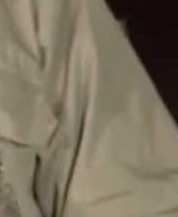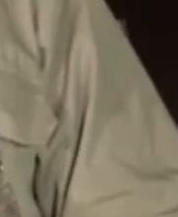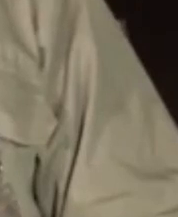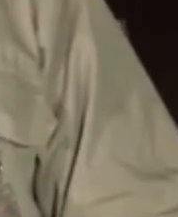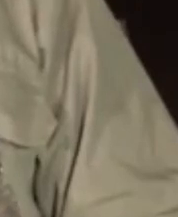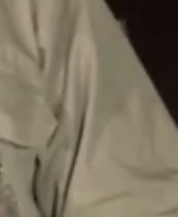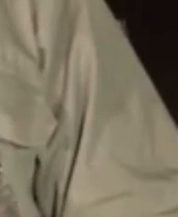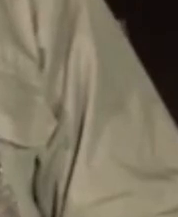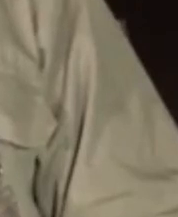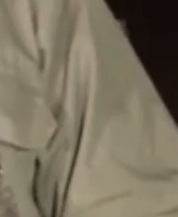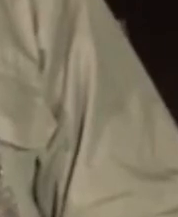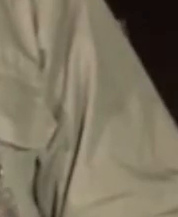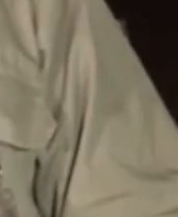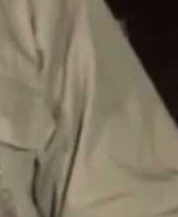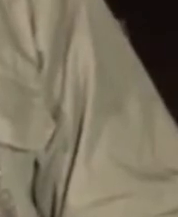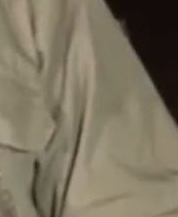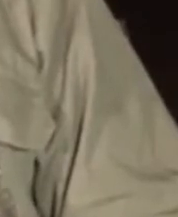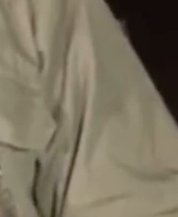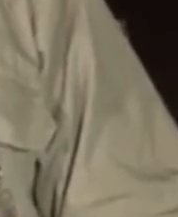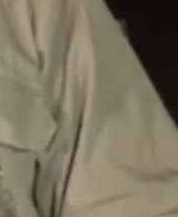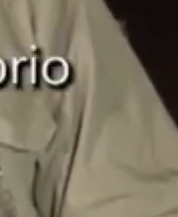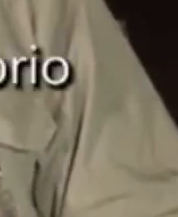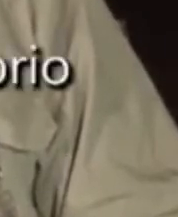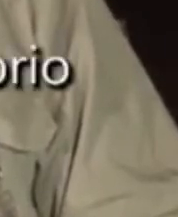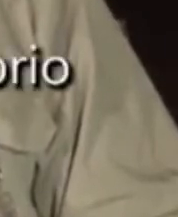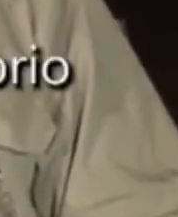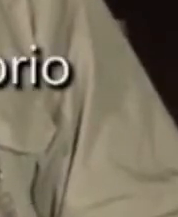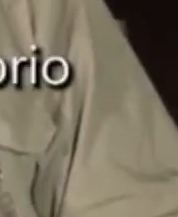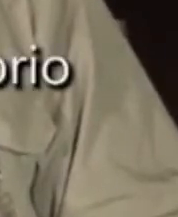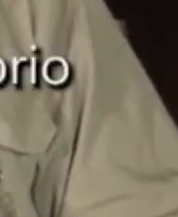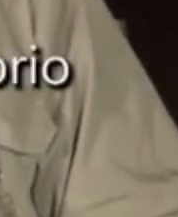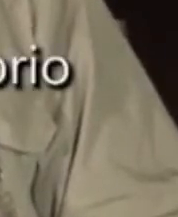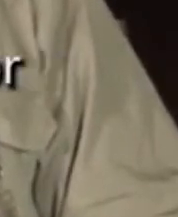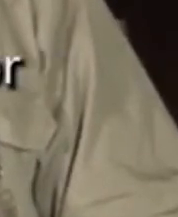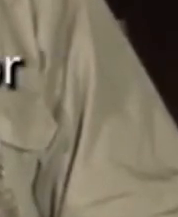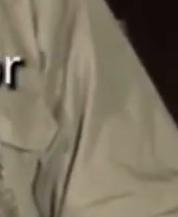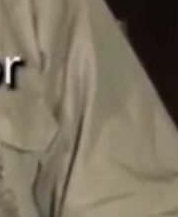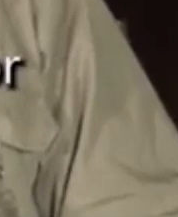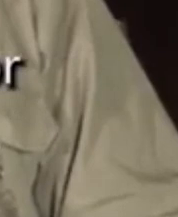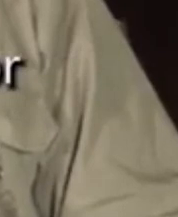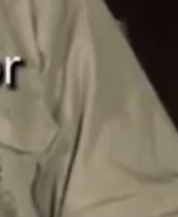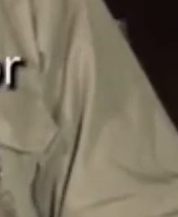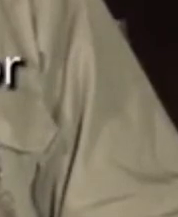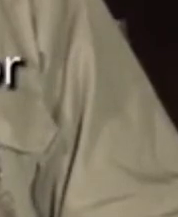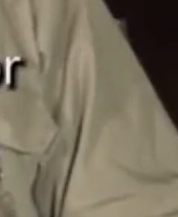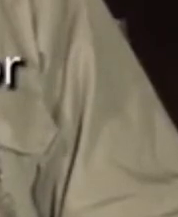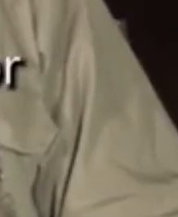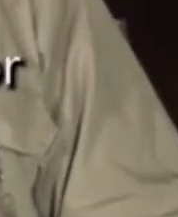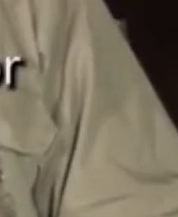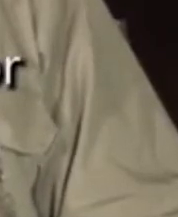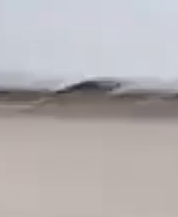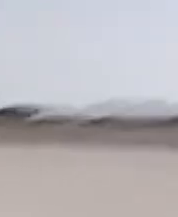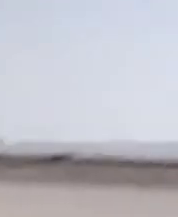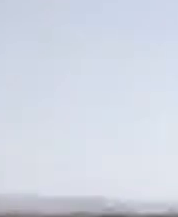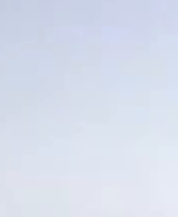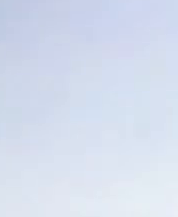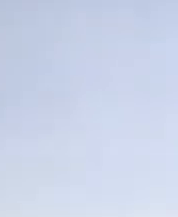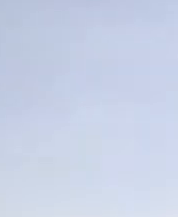Conseguimos fazer com que o espaço aéreo do sul do nosso território ficasse controlado pela nossa